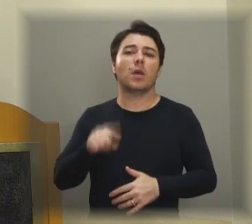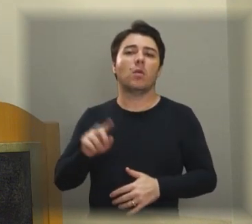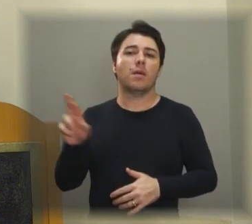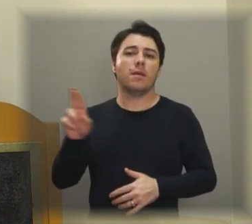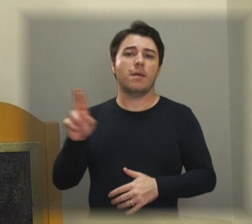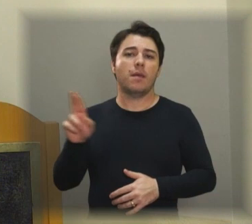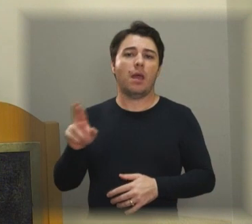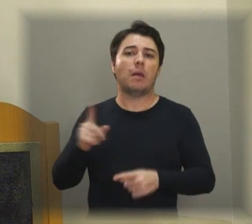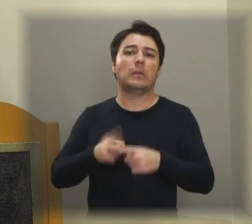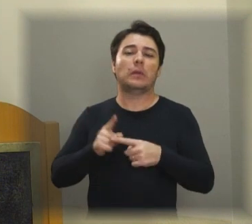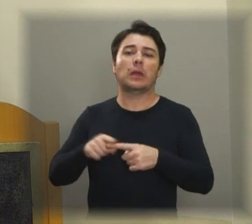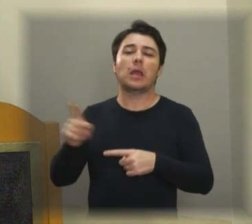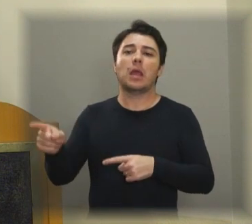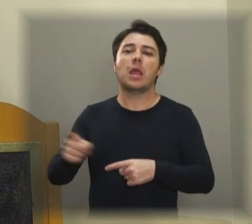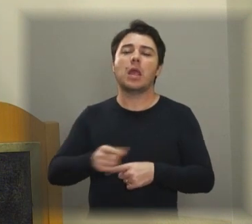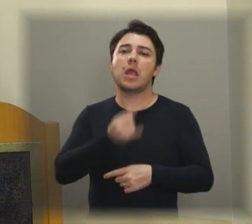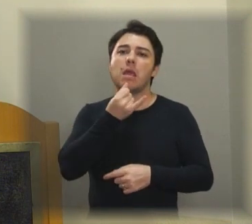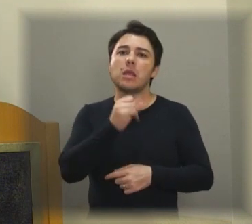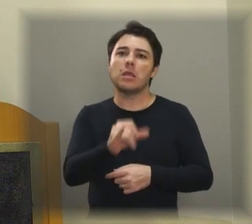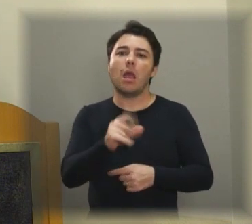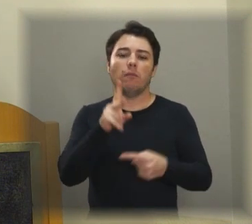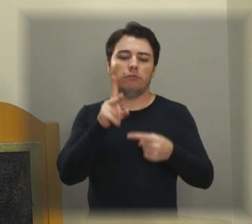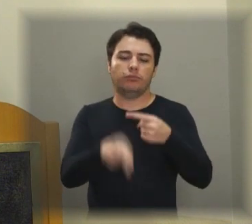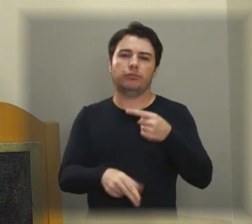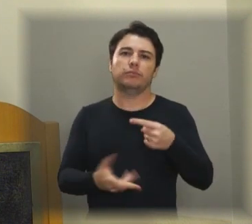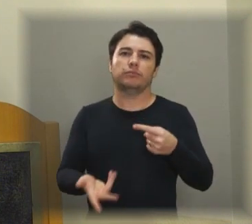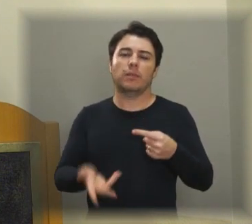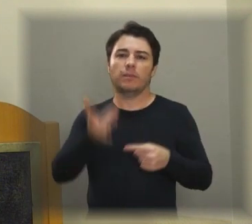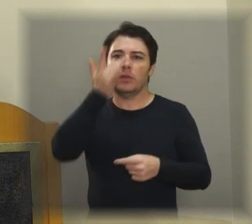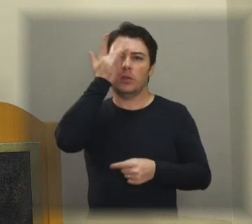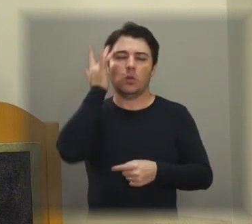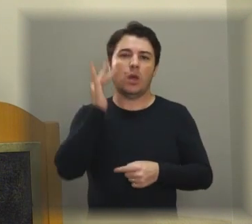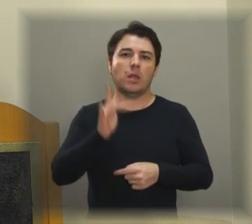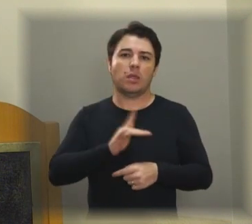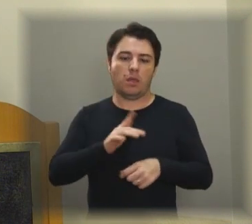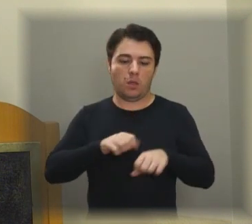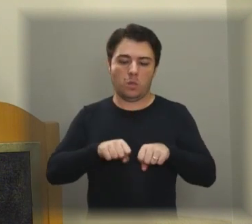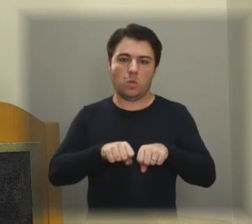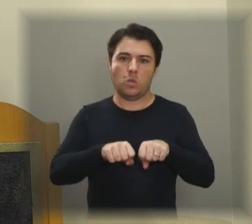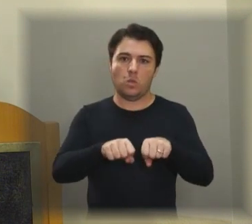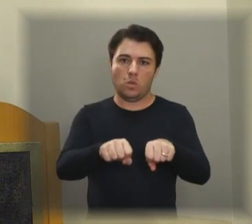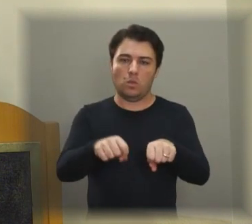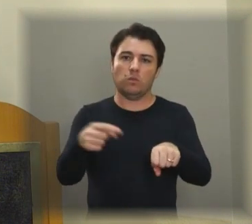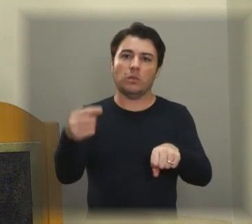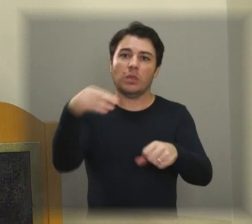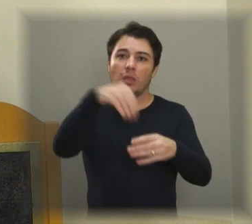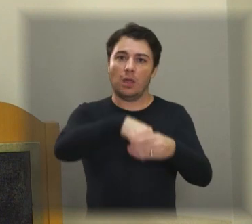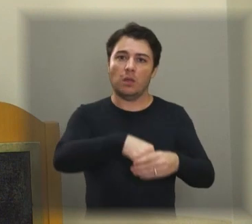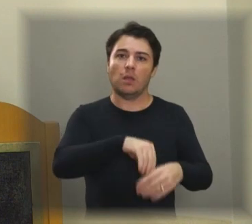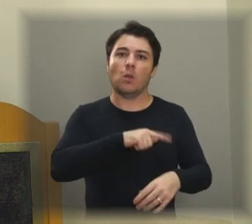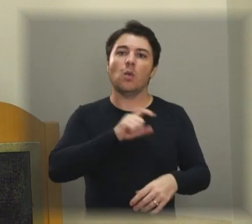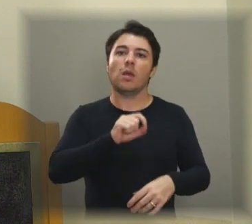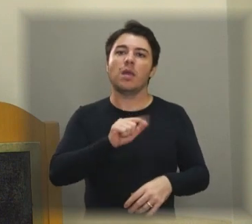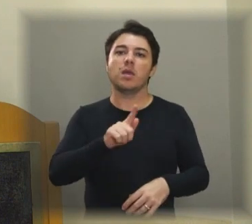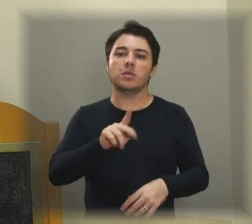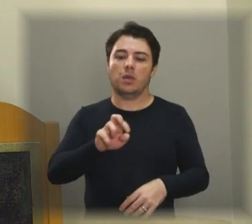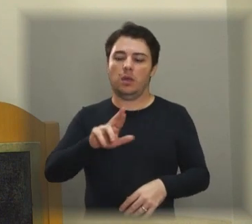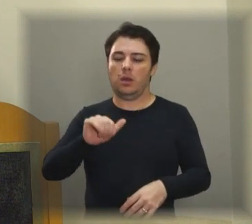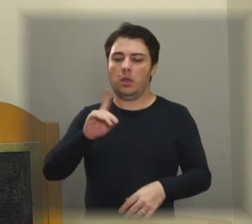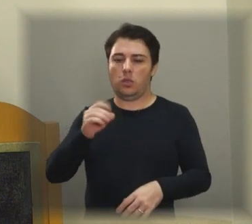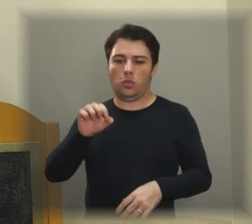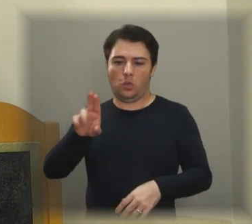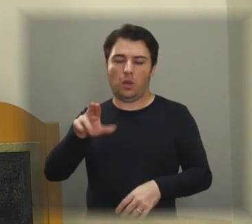ficaram um bom tempo sem energia e os que tenham Supermercado que tiveram no caso gerador